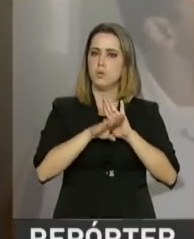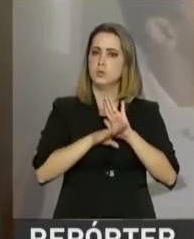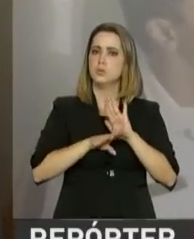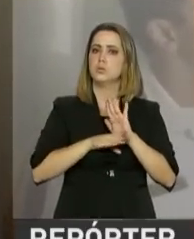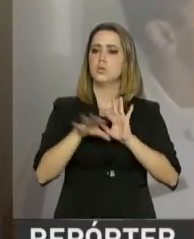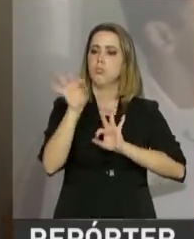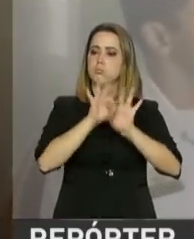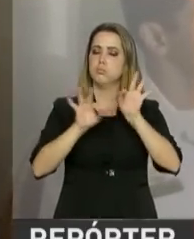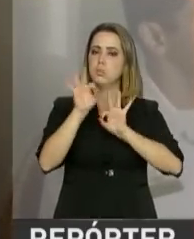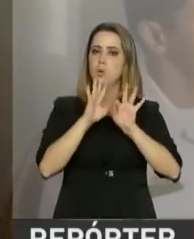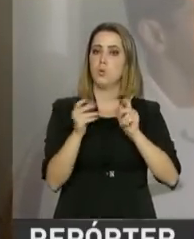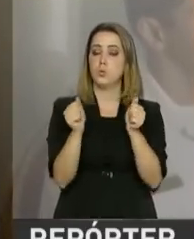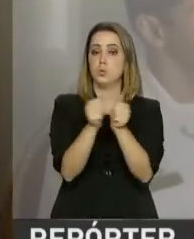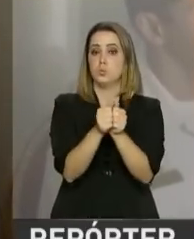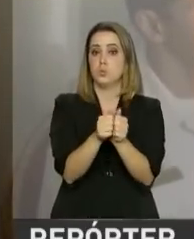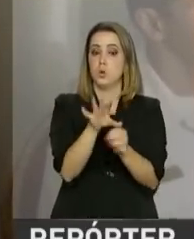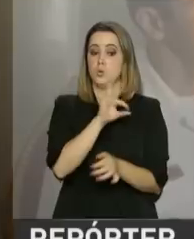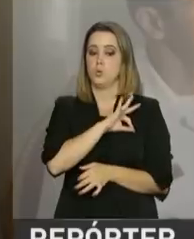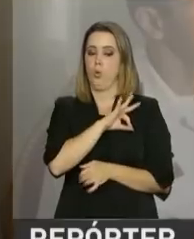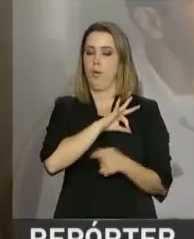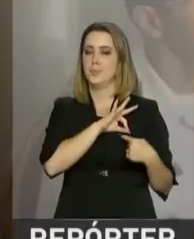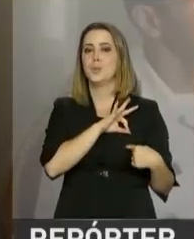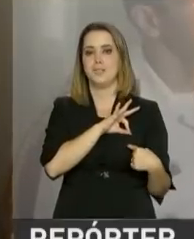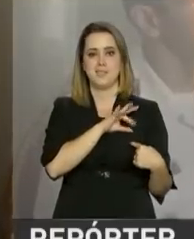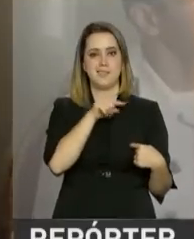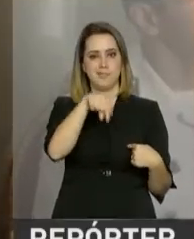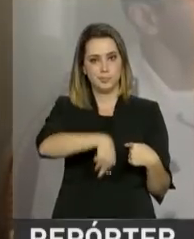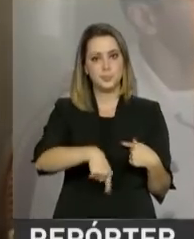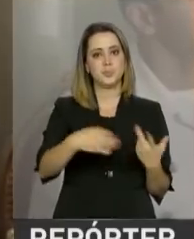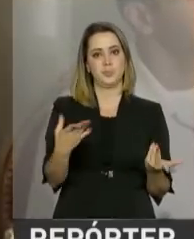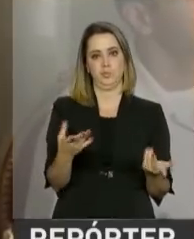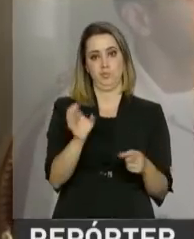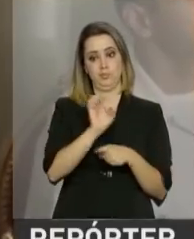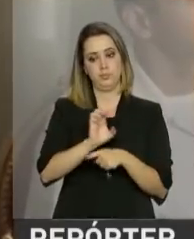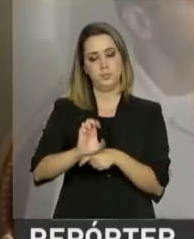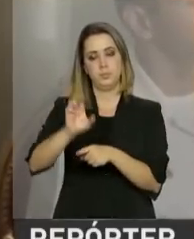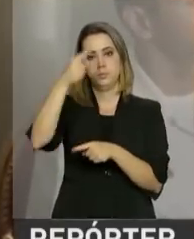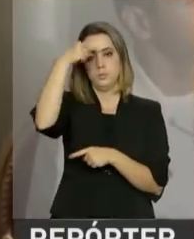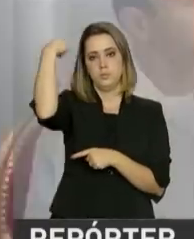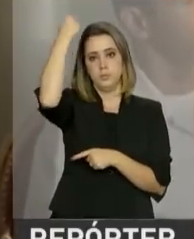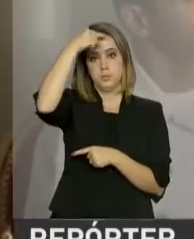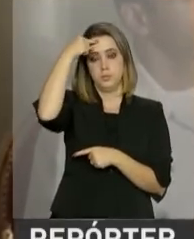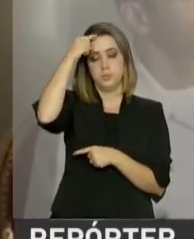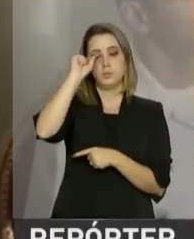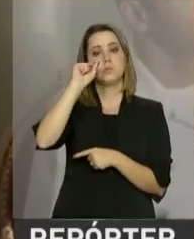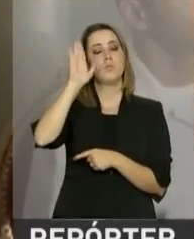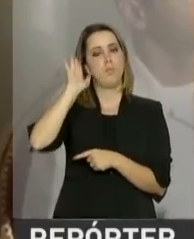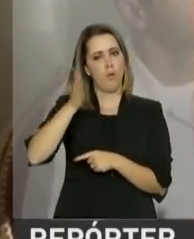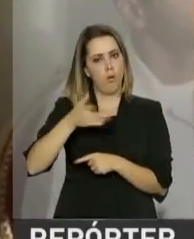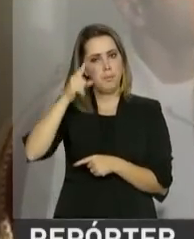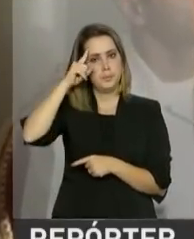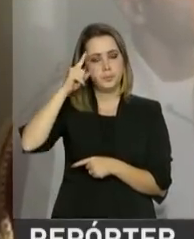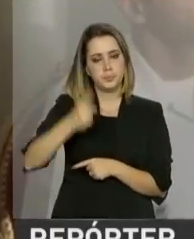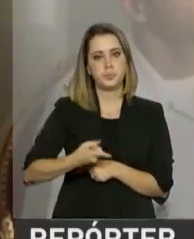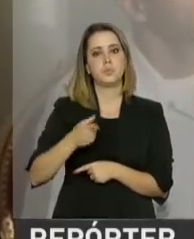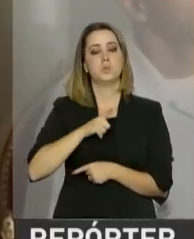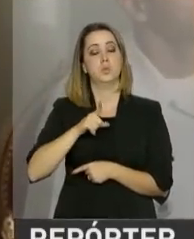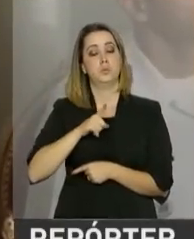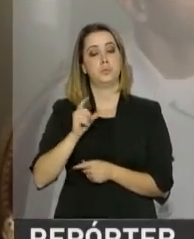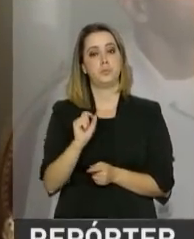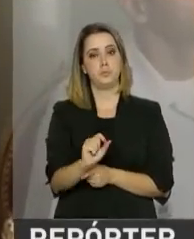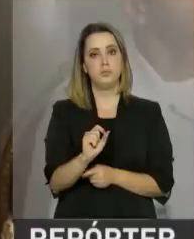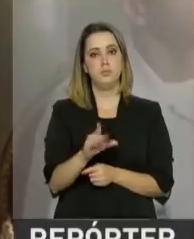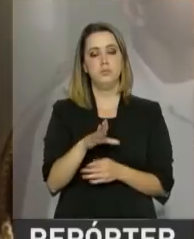em conjunto com as forças policiais aqui do Espírito Santo assim o determinar, nós teremos